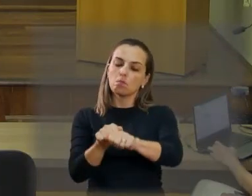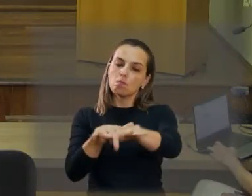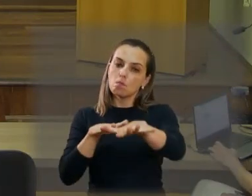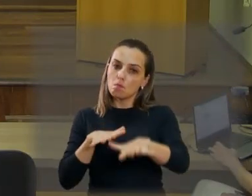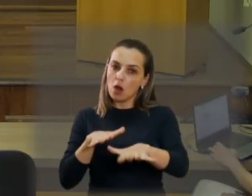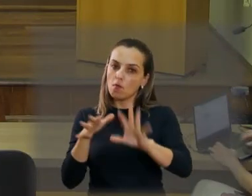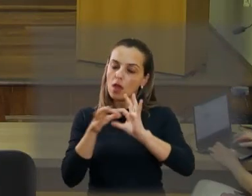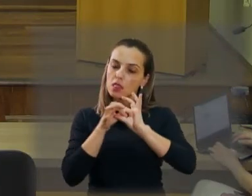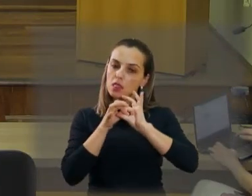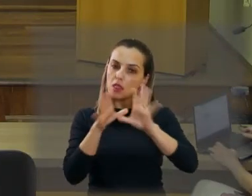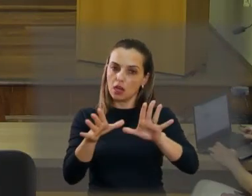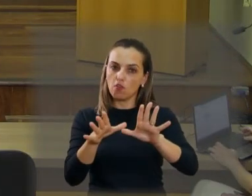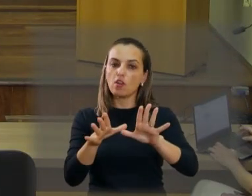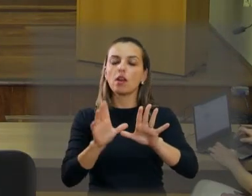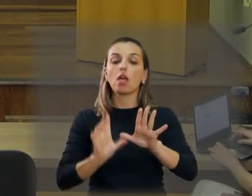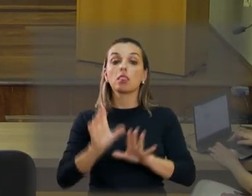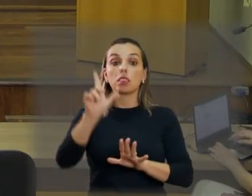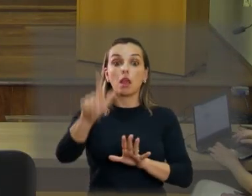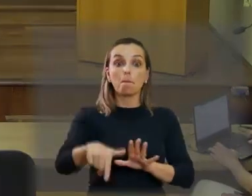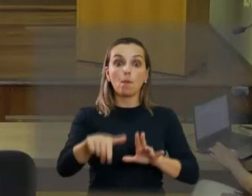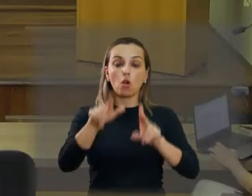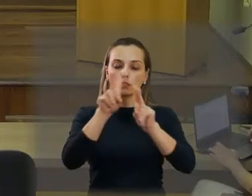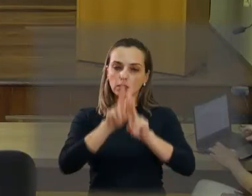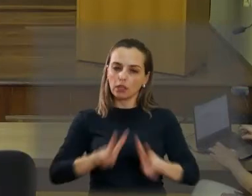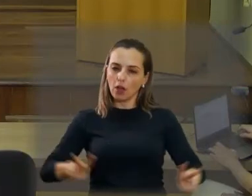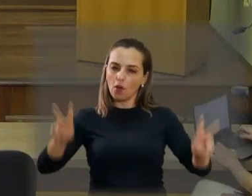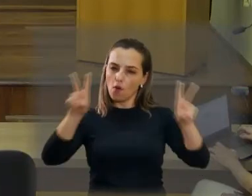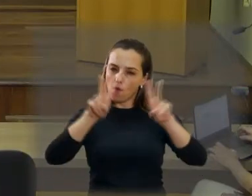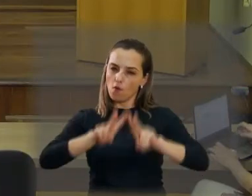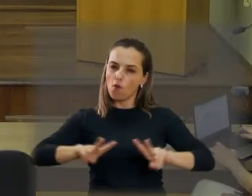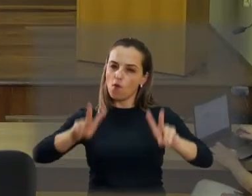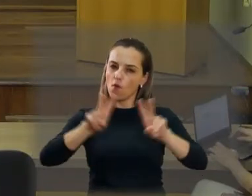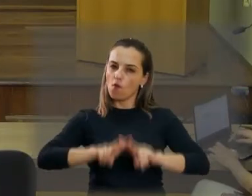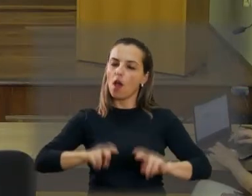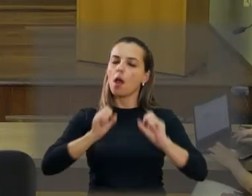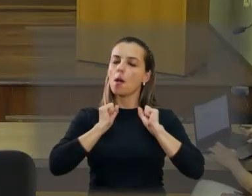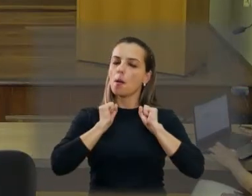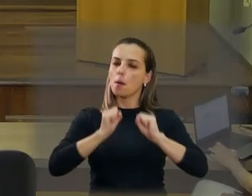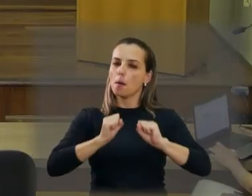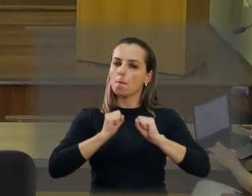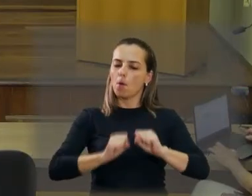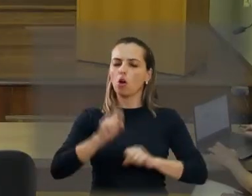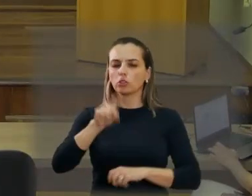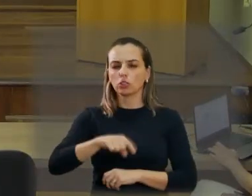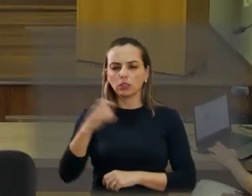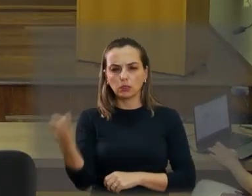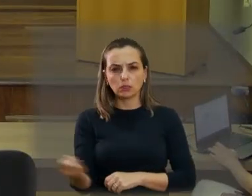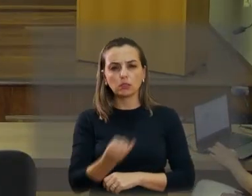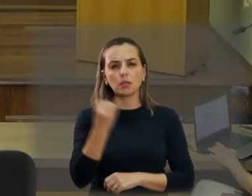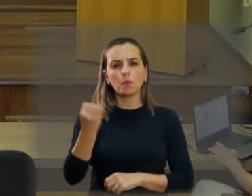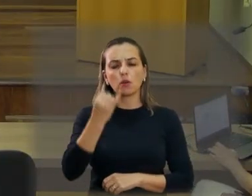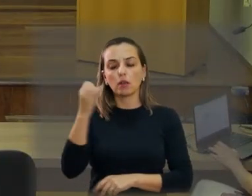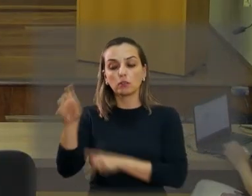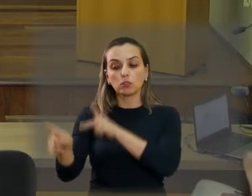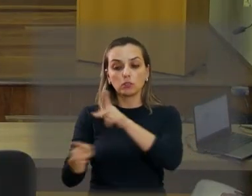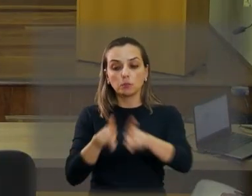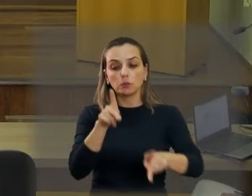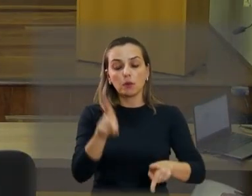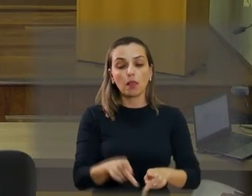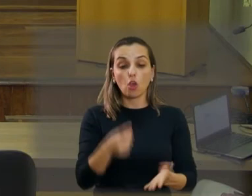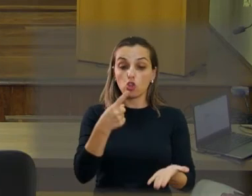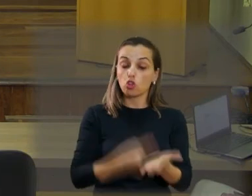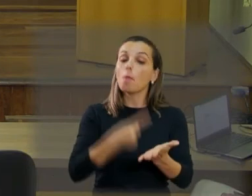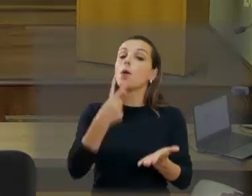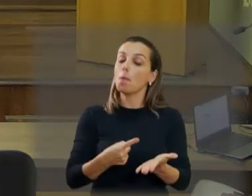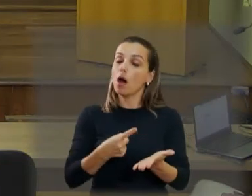disponível para quem quiser acessar depois, acompanhar as falas. É muito importante que a população se comprometa